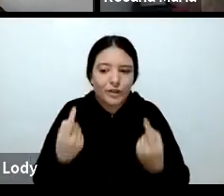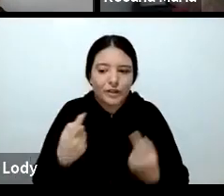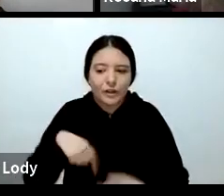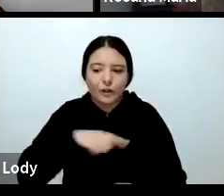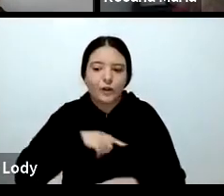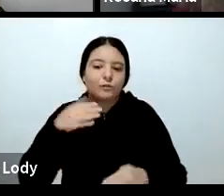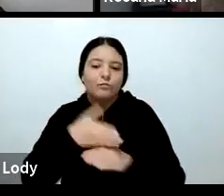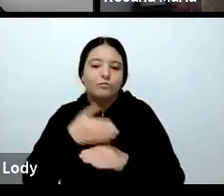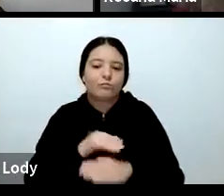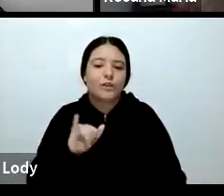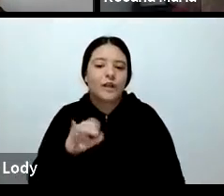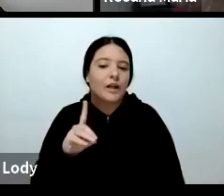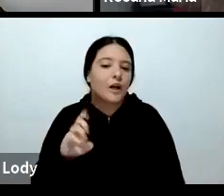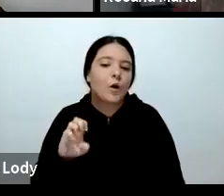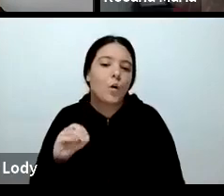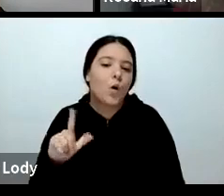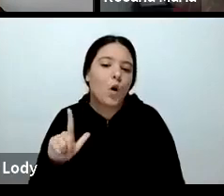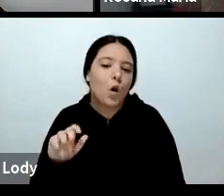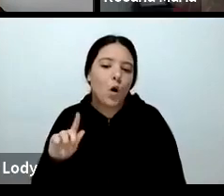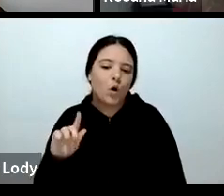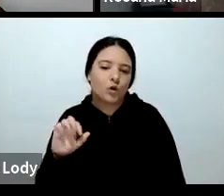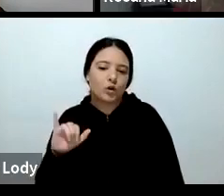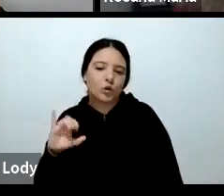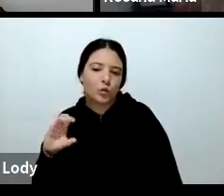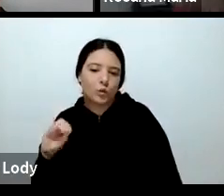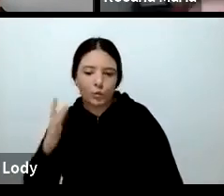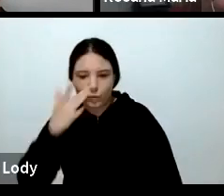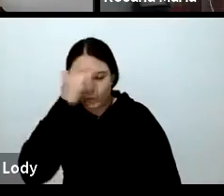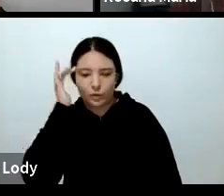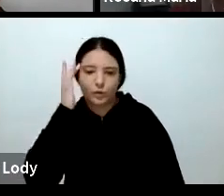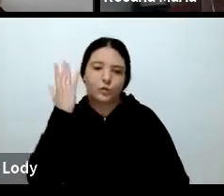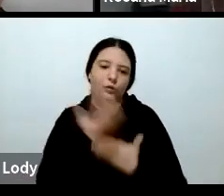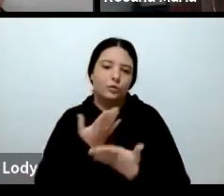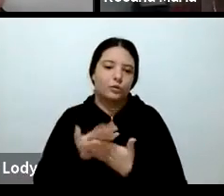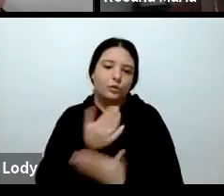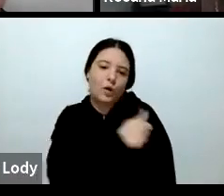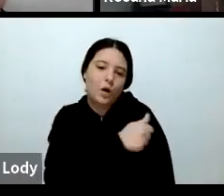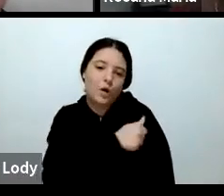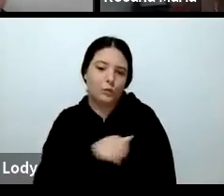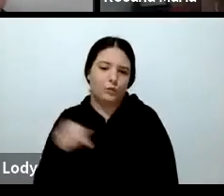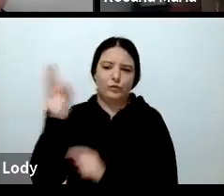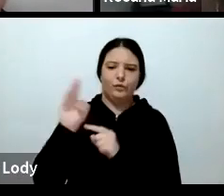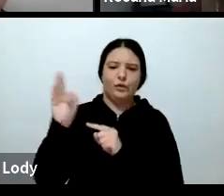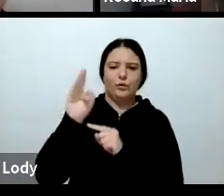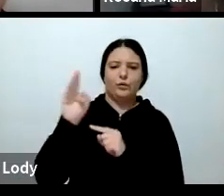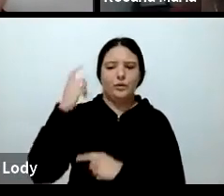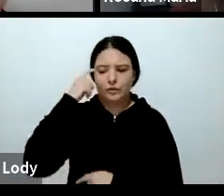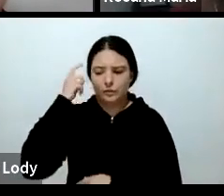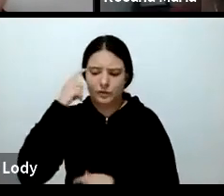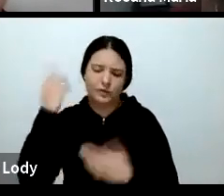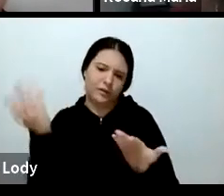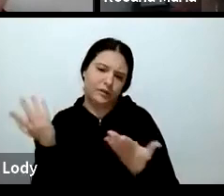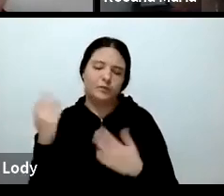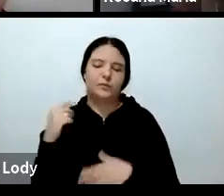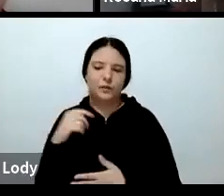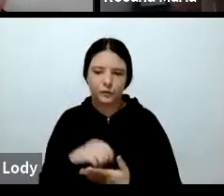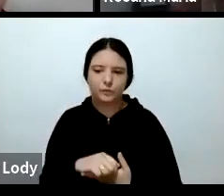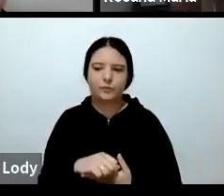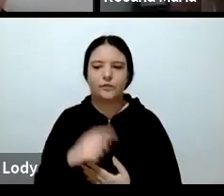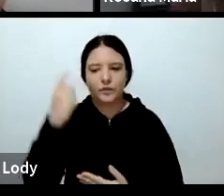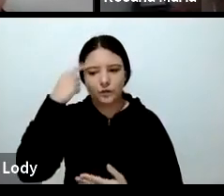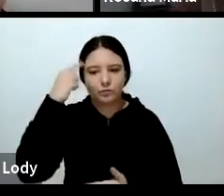né? Os acadêmicos, os universitários, eles estão no campo das disputas ideológicas. E eu diria assim que